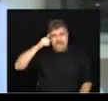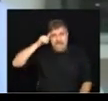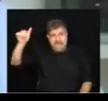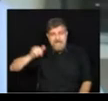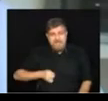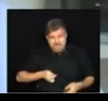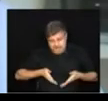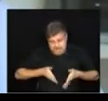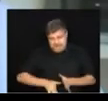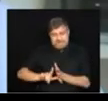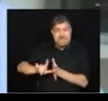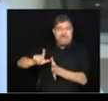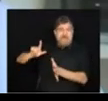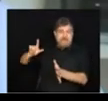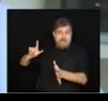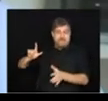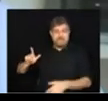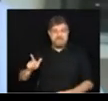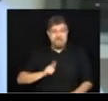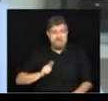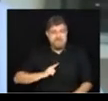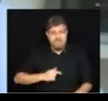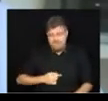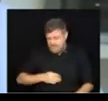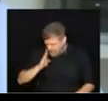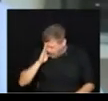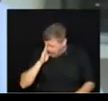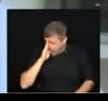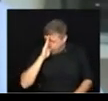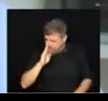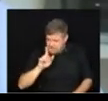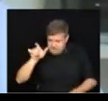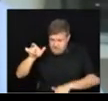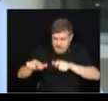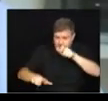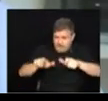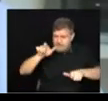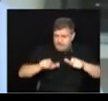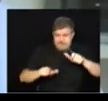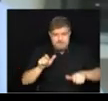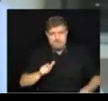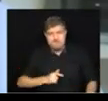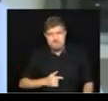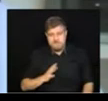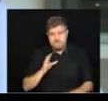prematuridade, etc. Este é o maior capital que nós temos, que são os